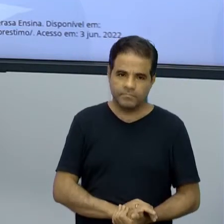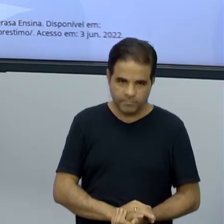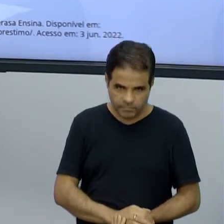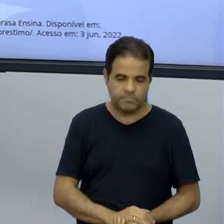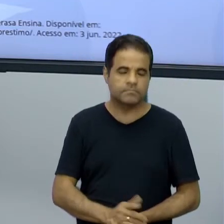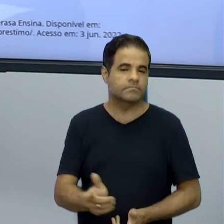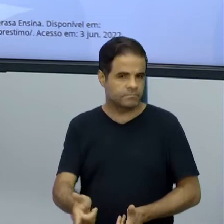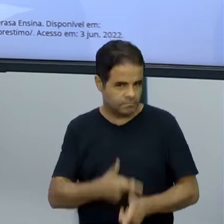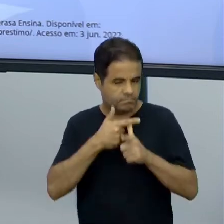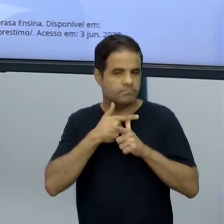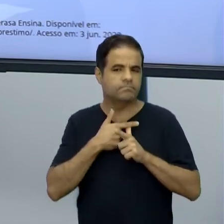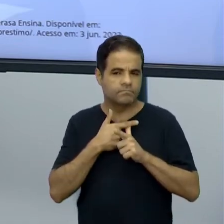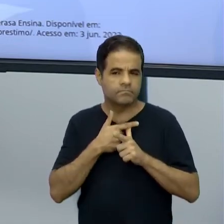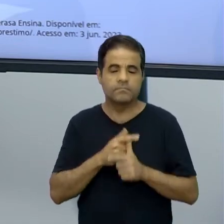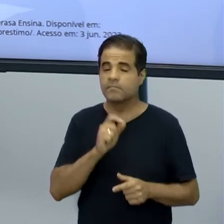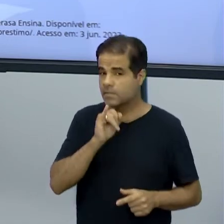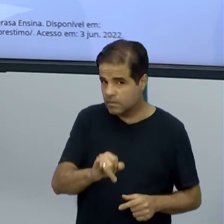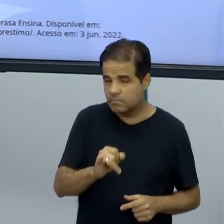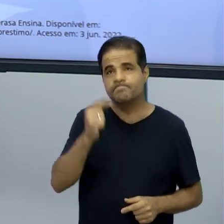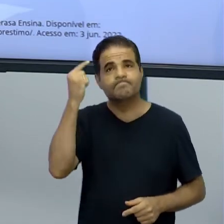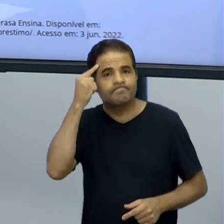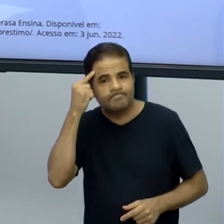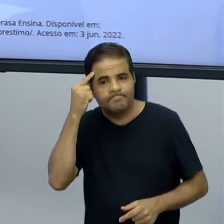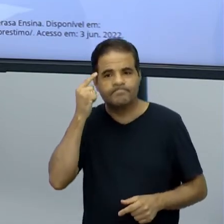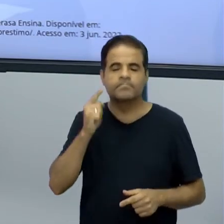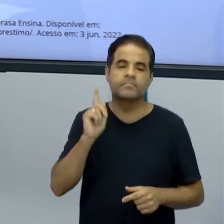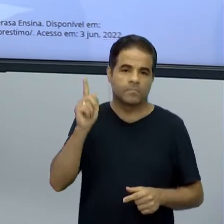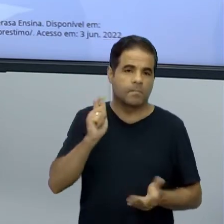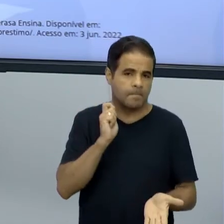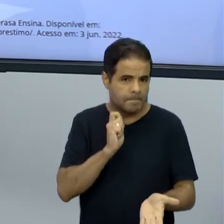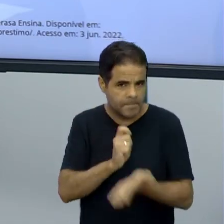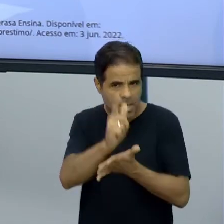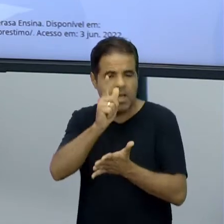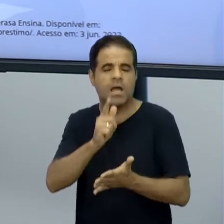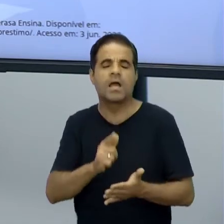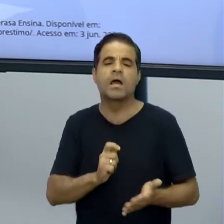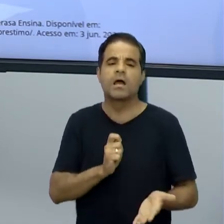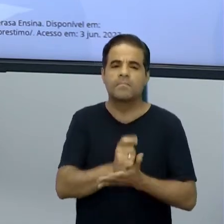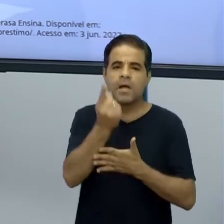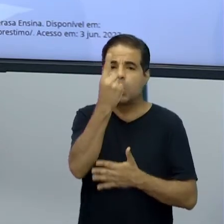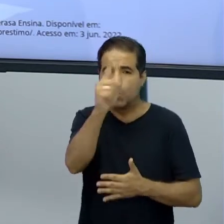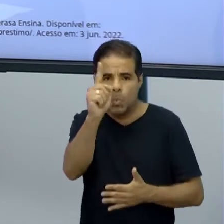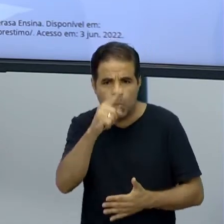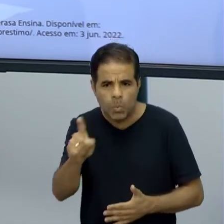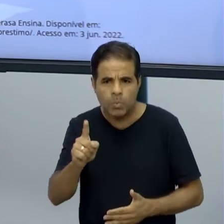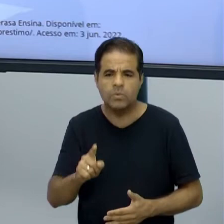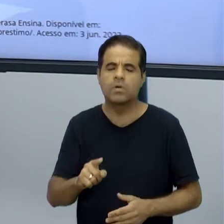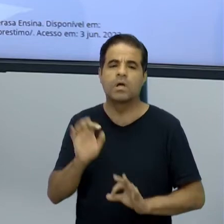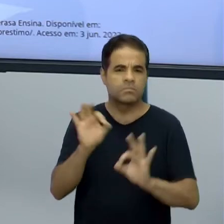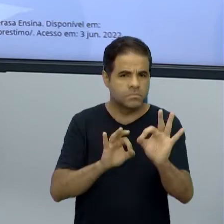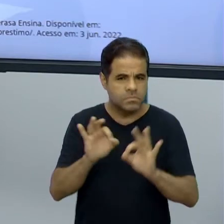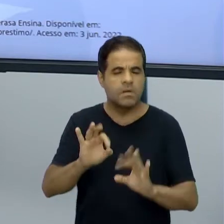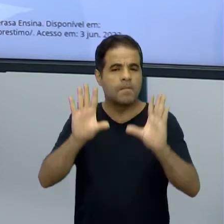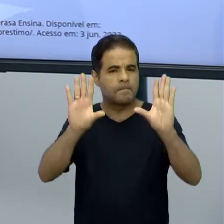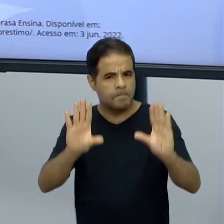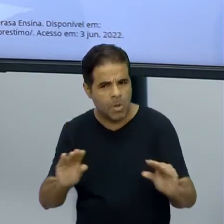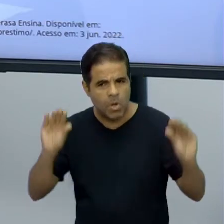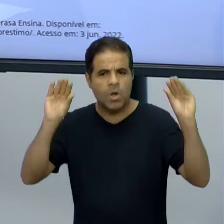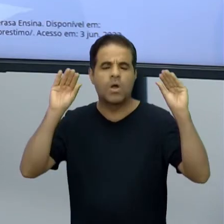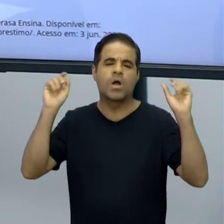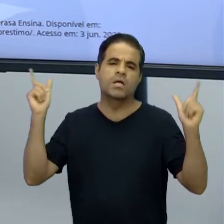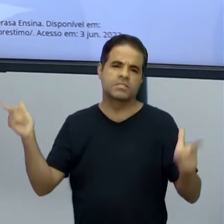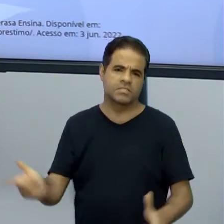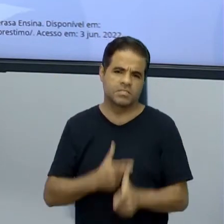essa dívida. Então, se a gente, você pagando as últimas, então se a gente amortizar a dívida, vai